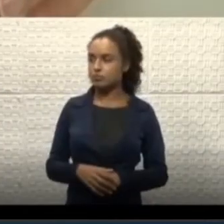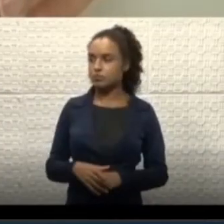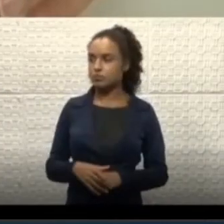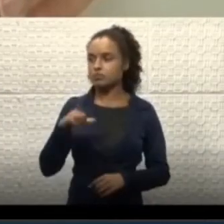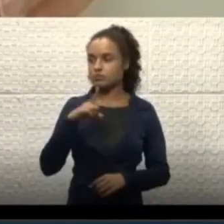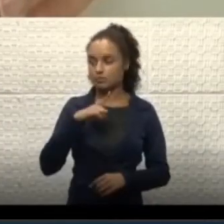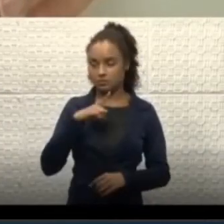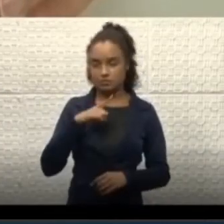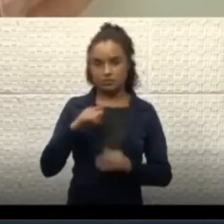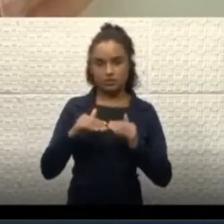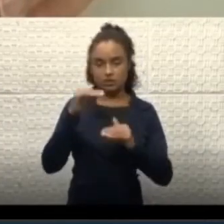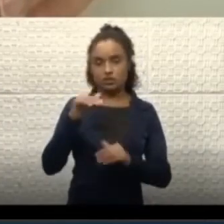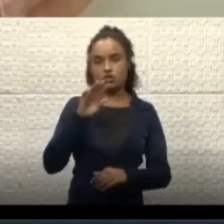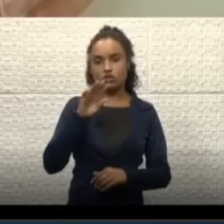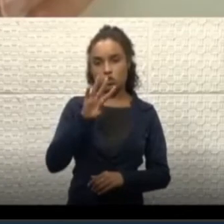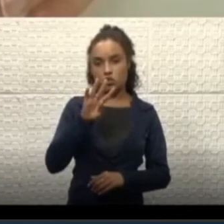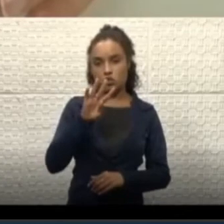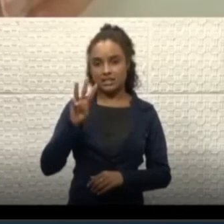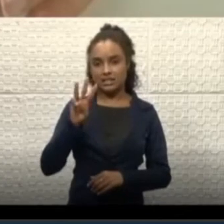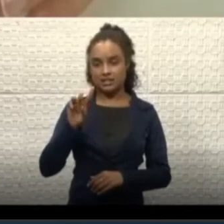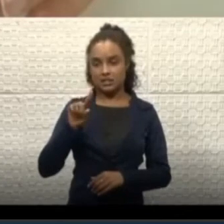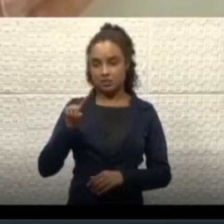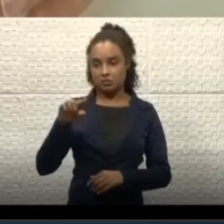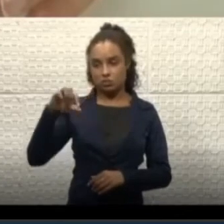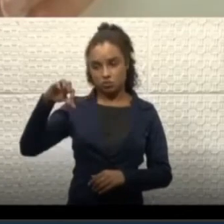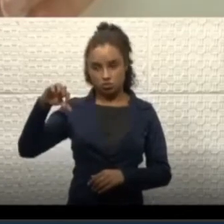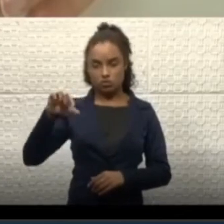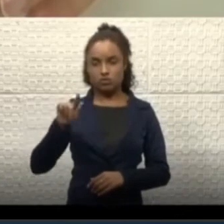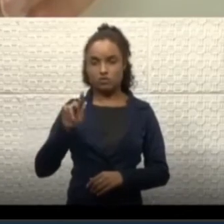nos 43,9 gramas.